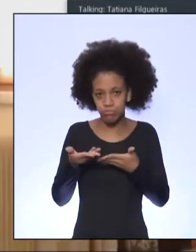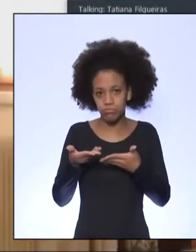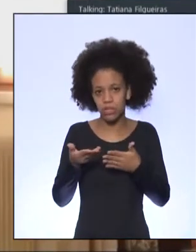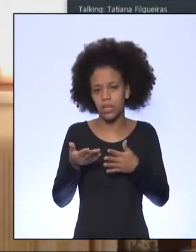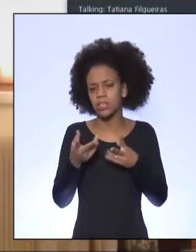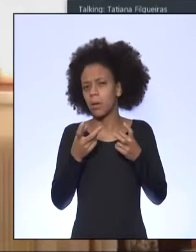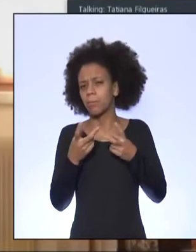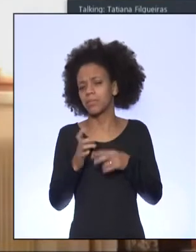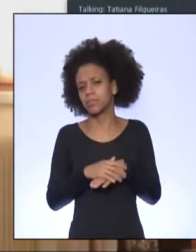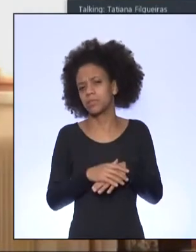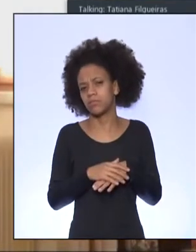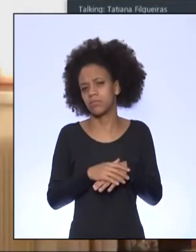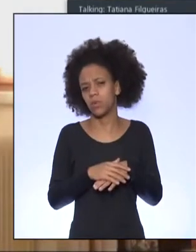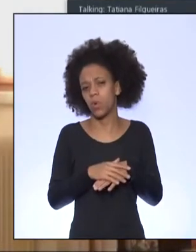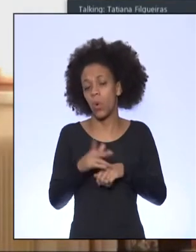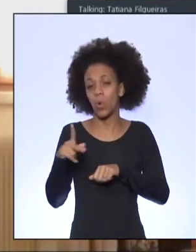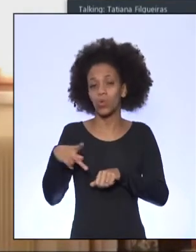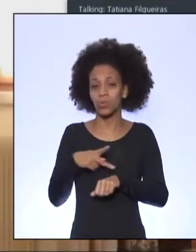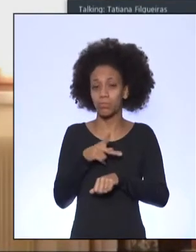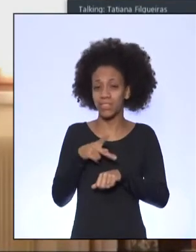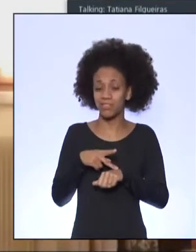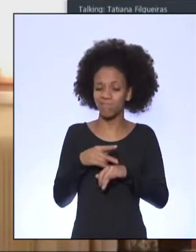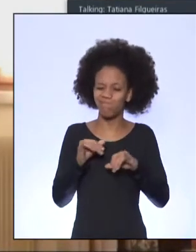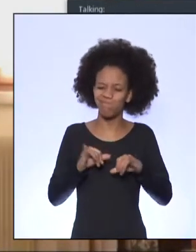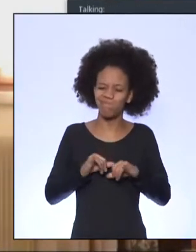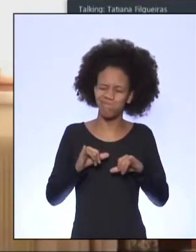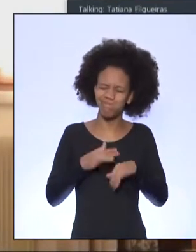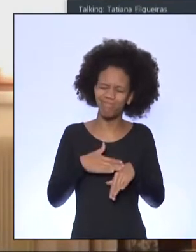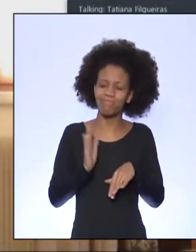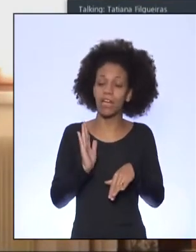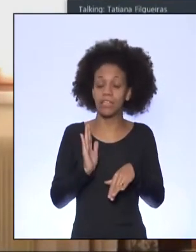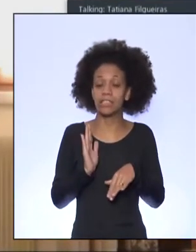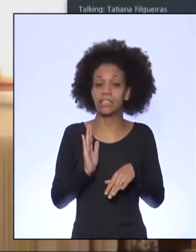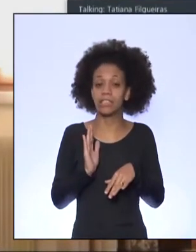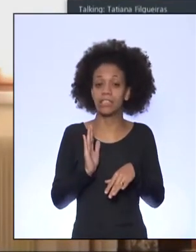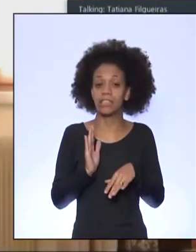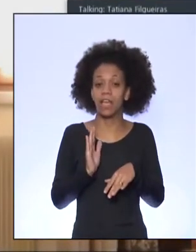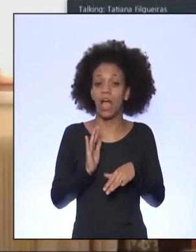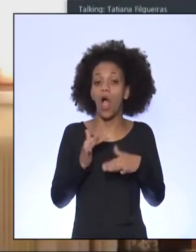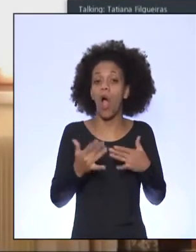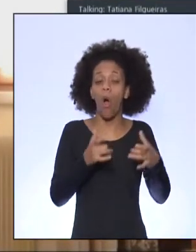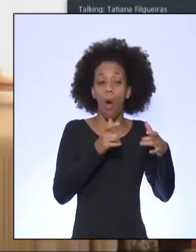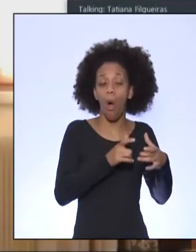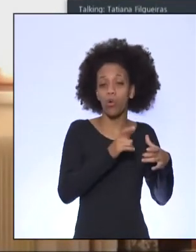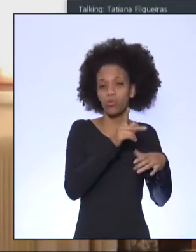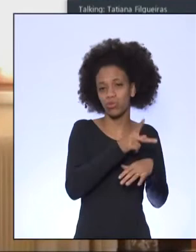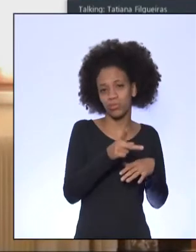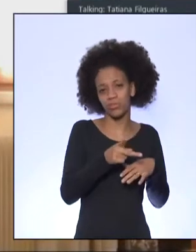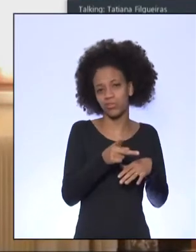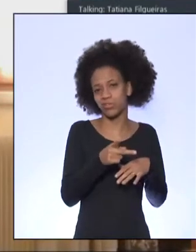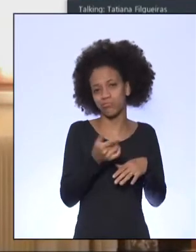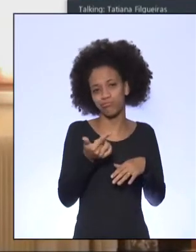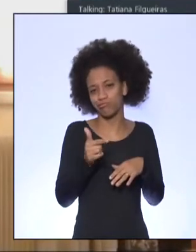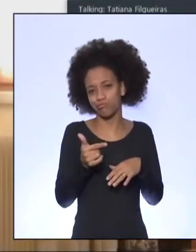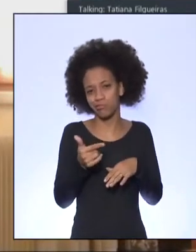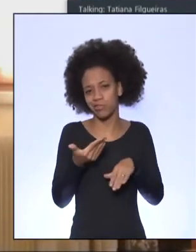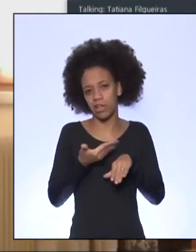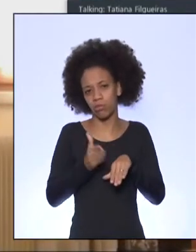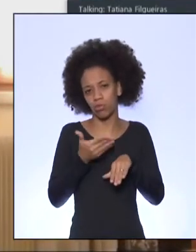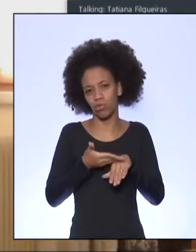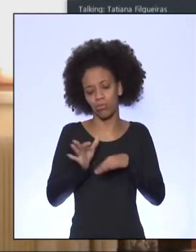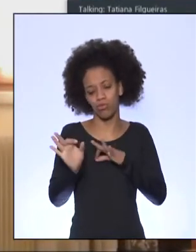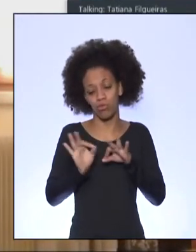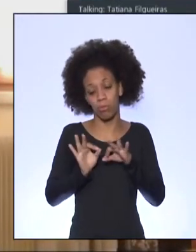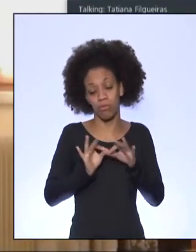esse levantamento, né? Os países que estão mais sofrendo são os países onde os professores não têm o hábito de planejar a aula junto,